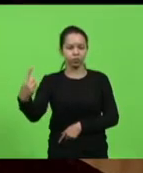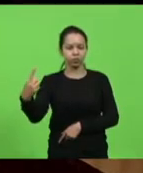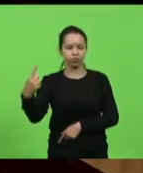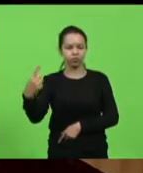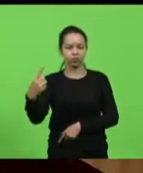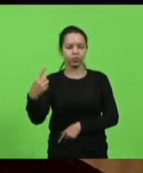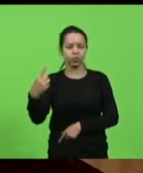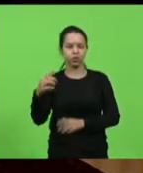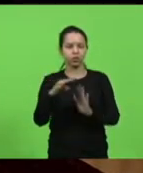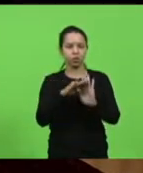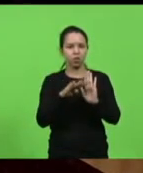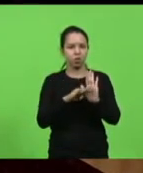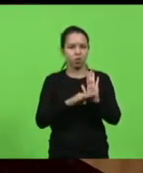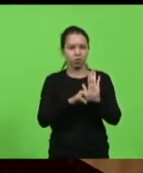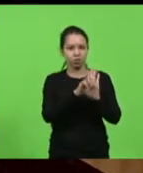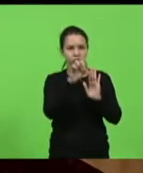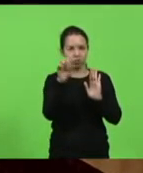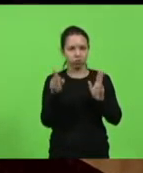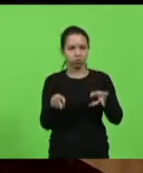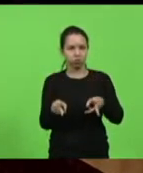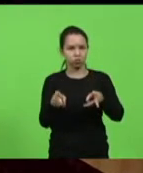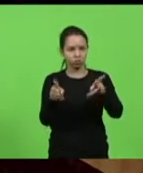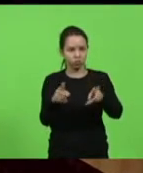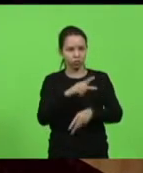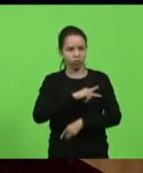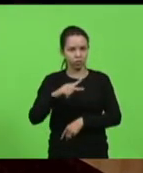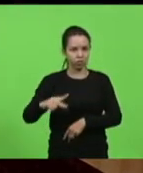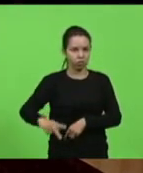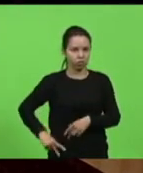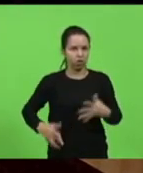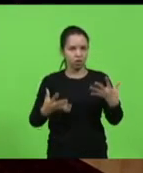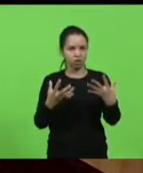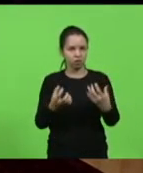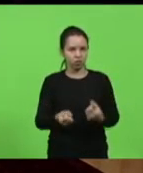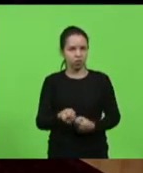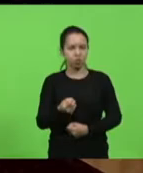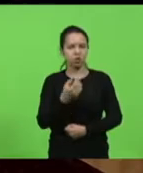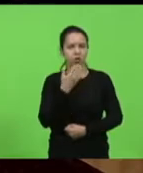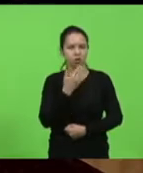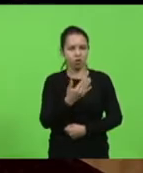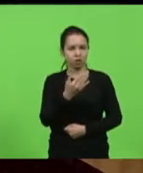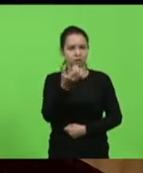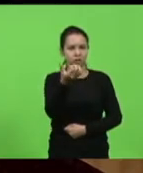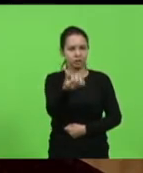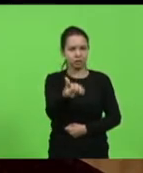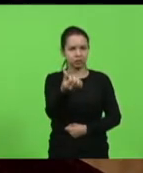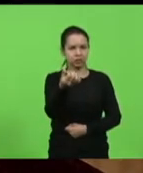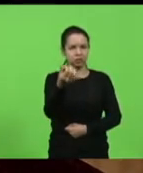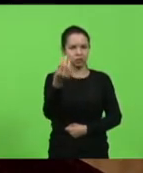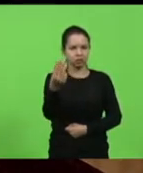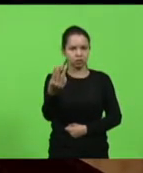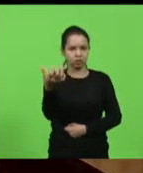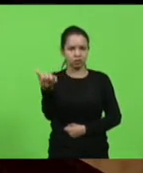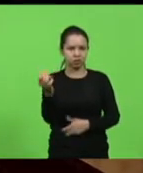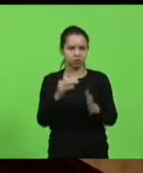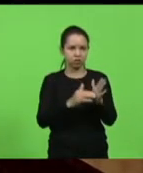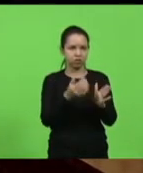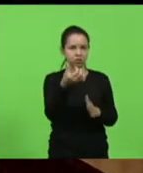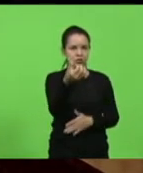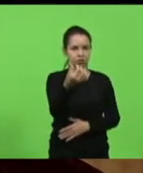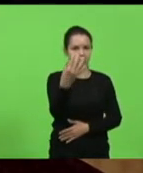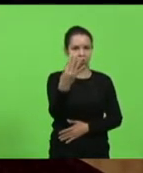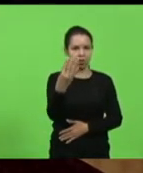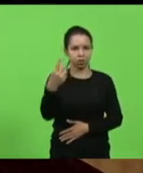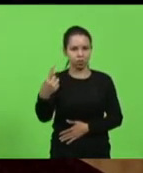ordem do dia, o senhor presidente deferiu os requerimentos números 636 a 641,